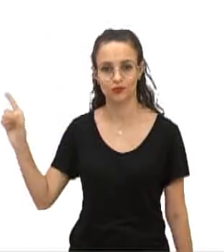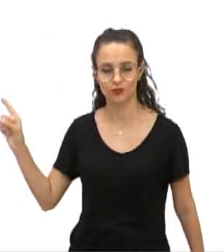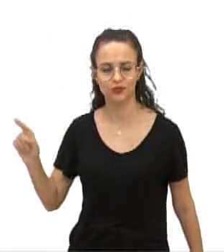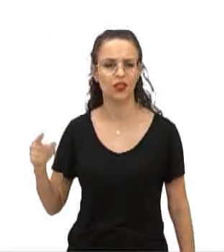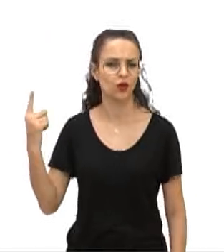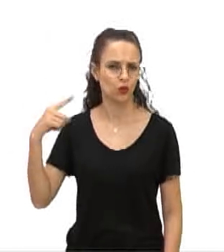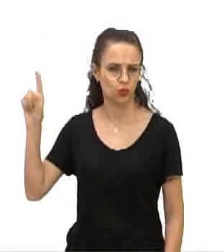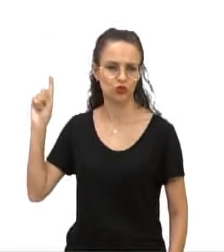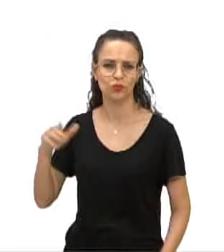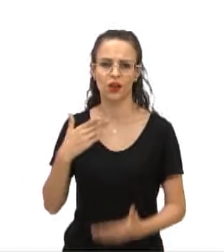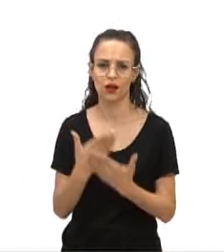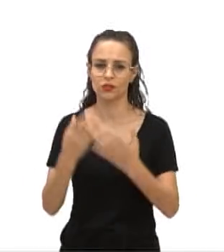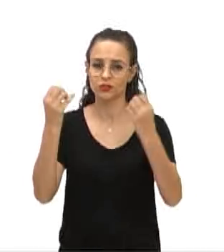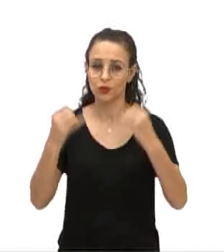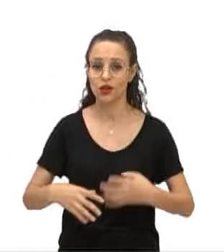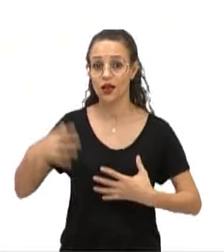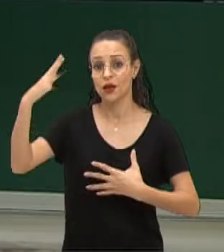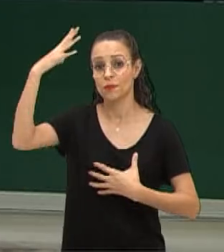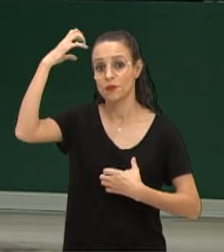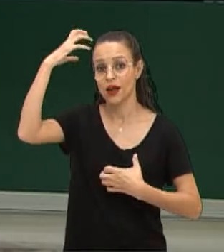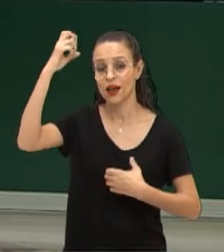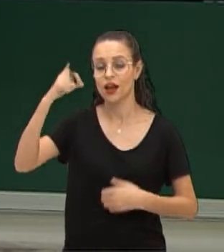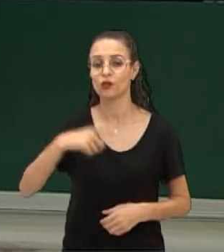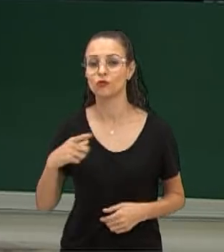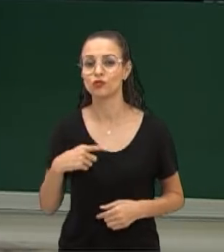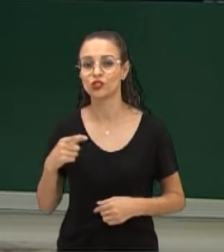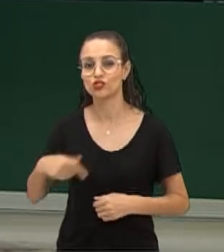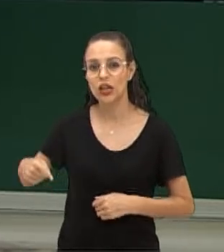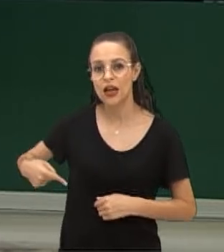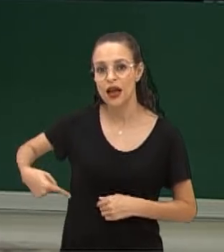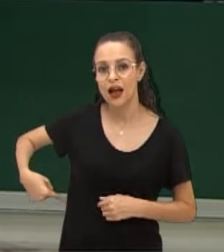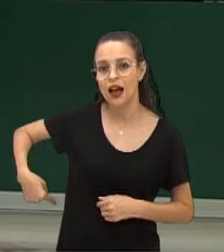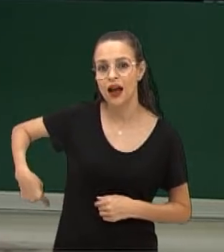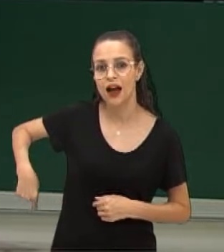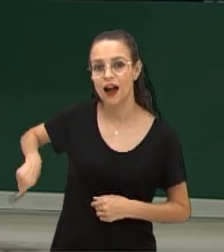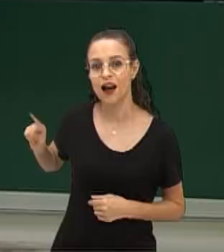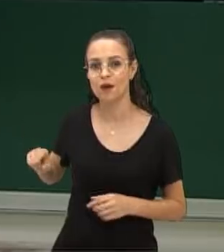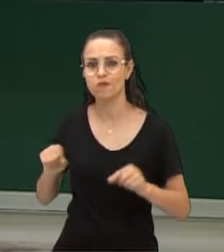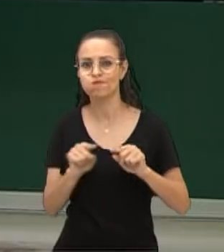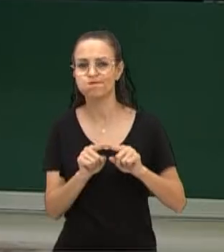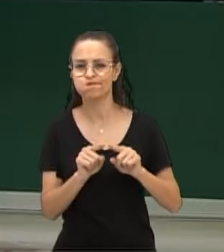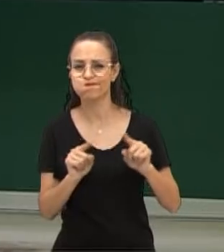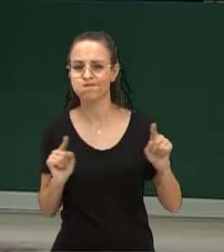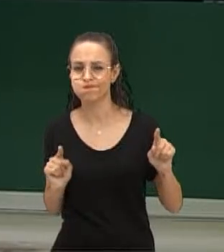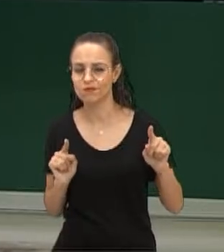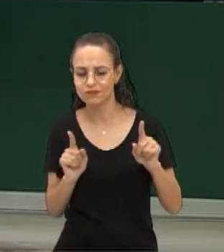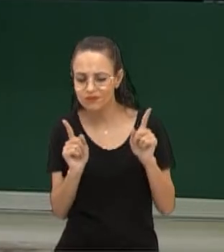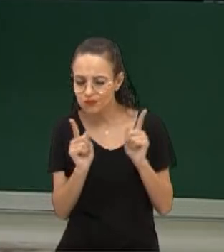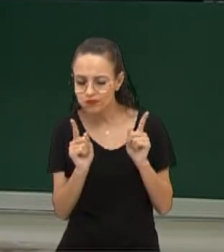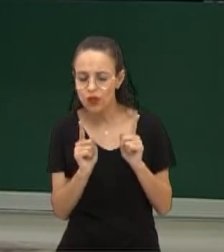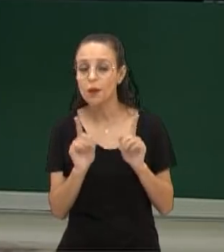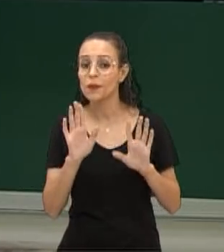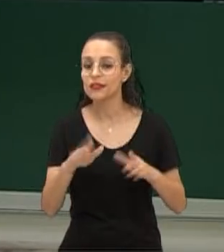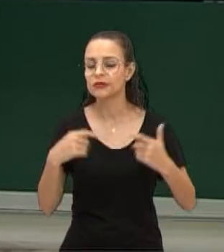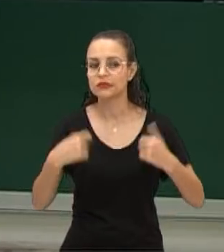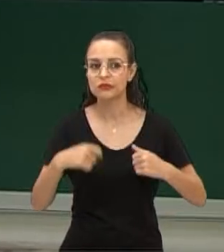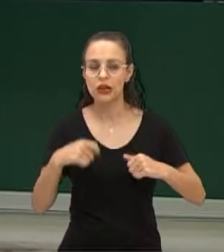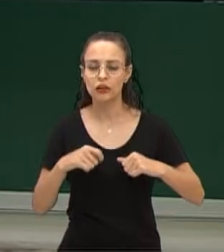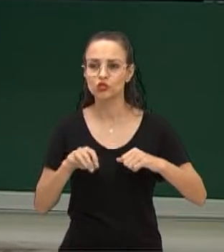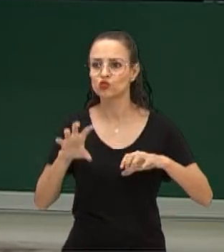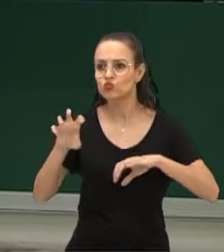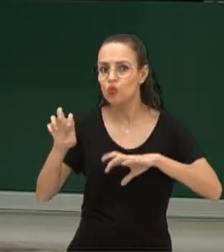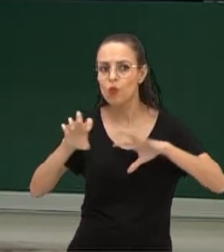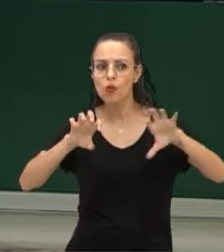citei na aula anterior que esse macaco tinha a cauda bem curta. Por uma necessidade de se equilibrar, se locomover e ir atrás